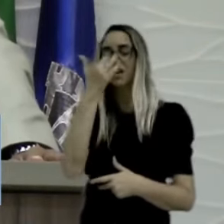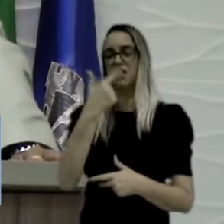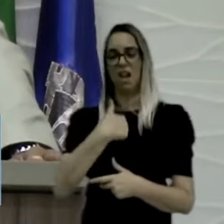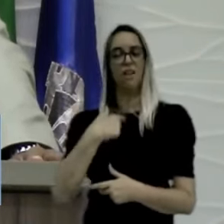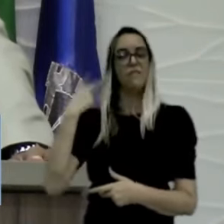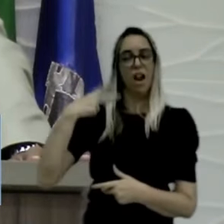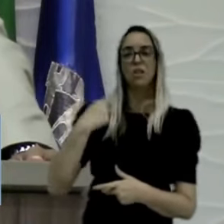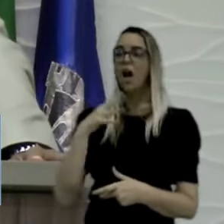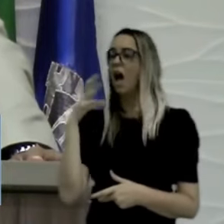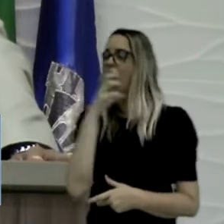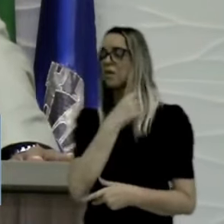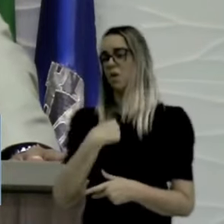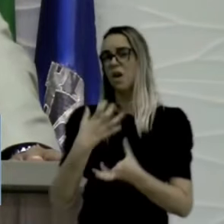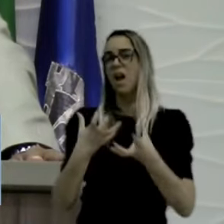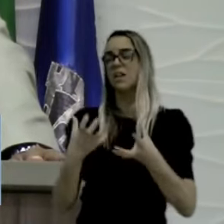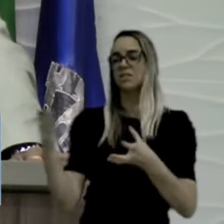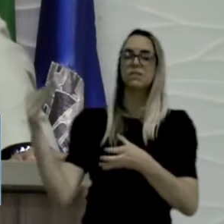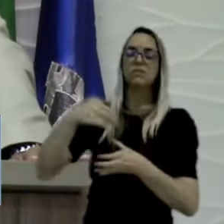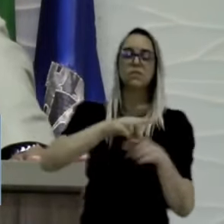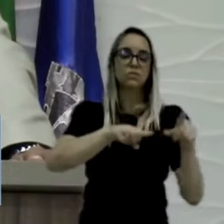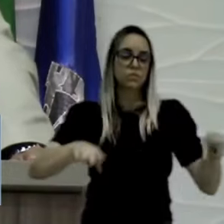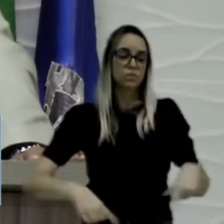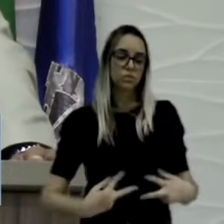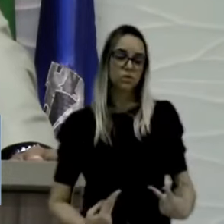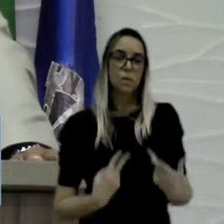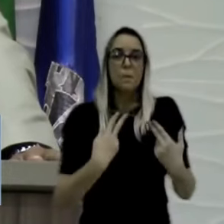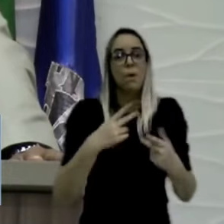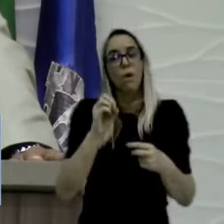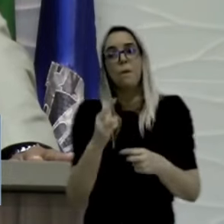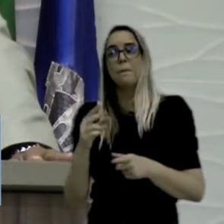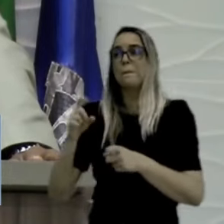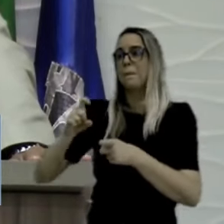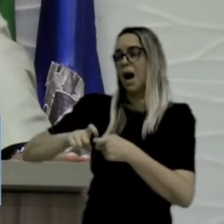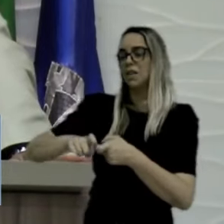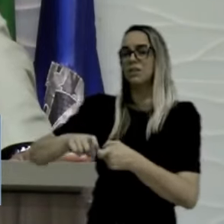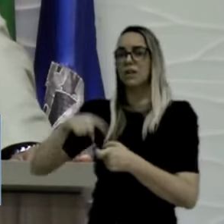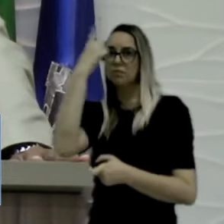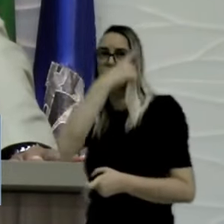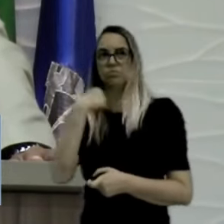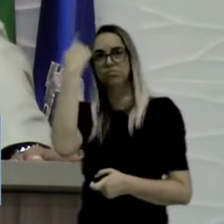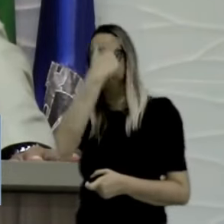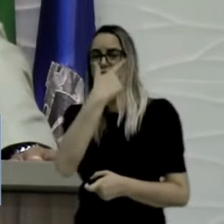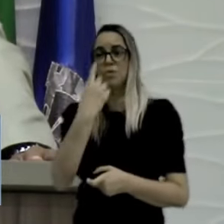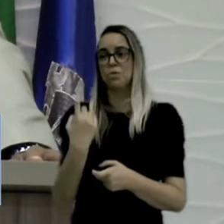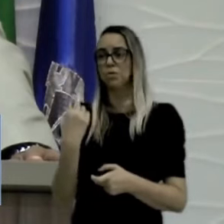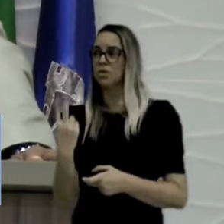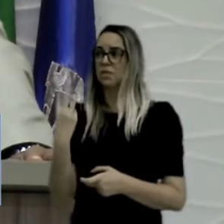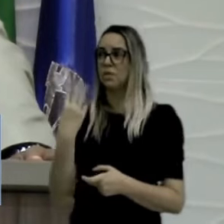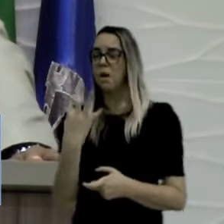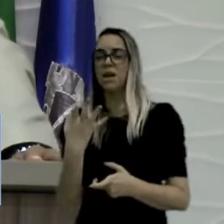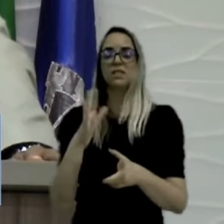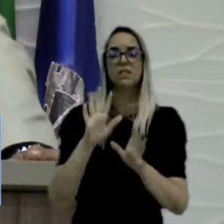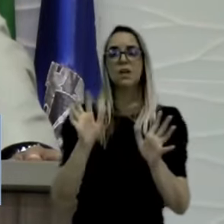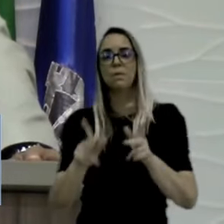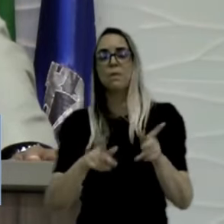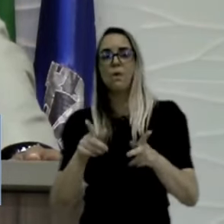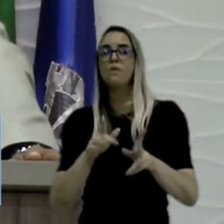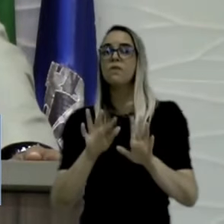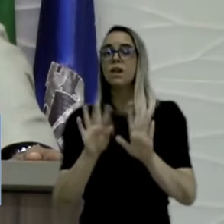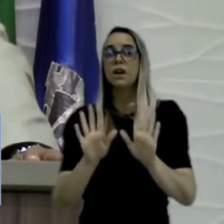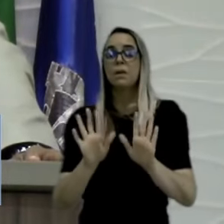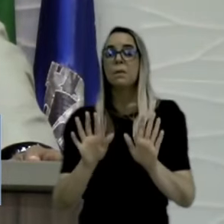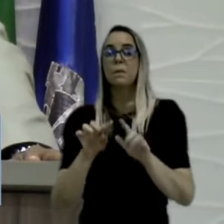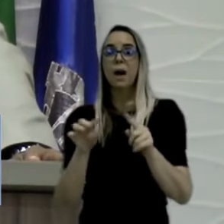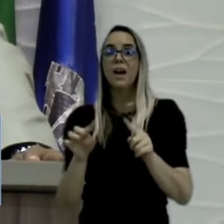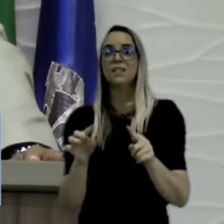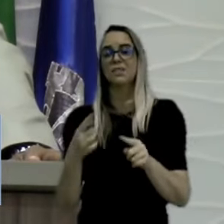vereador, eu queria as coisas aqui para São Bento, eu queria um bloco de luz, eu queria médico, 24 horas, não são 2, 3 ou 4 tratando do povo, mas a gente é só